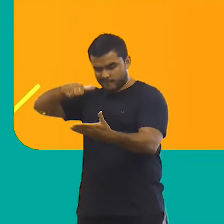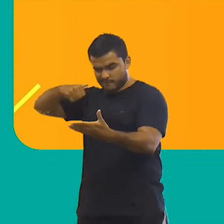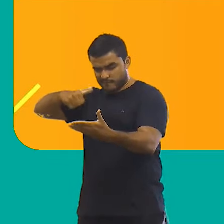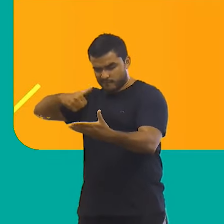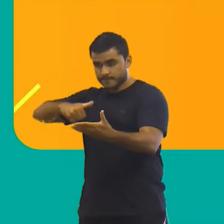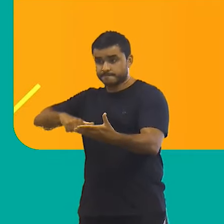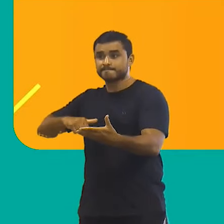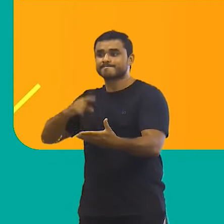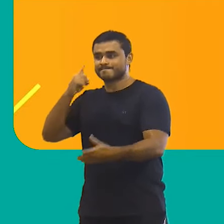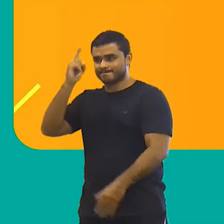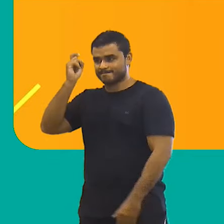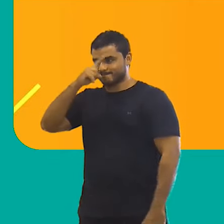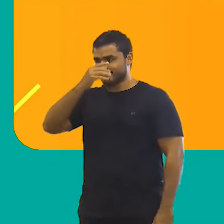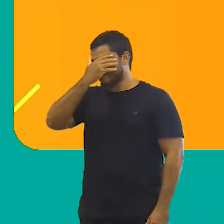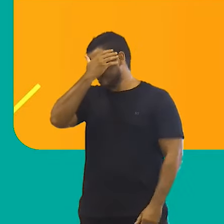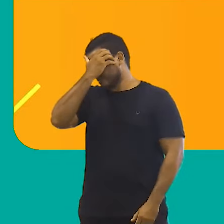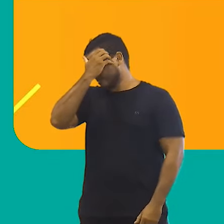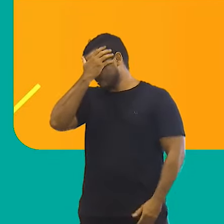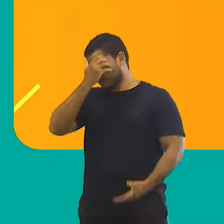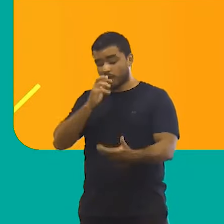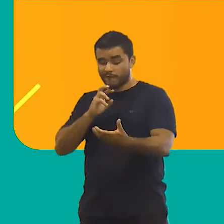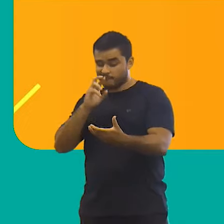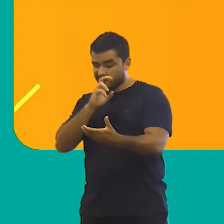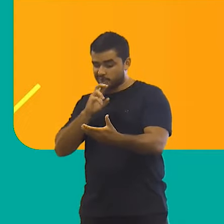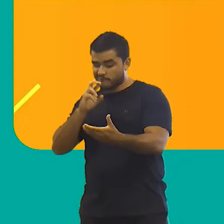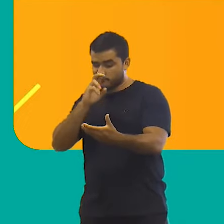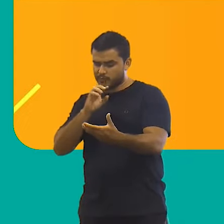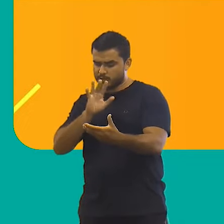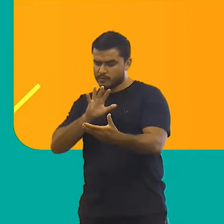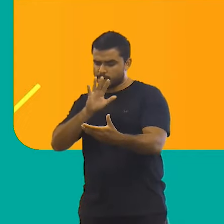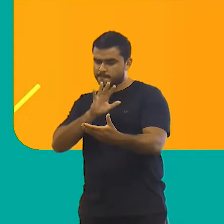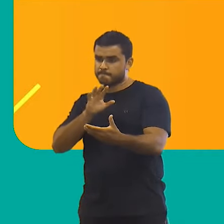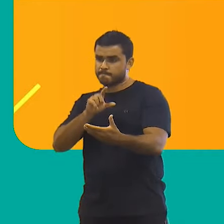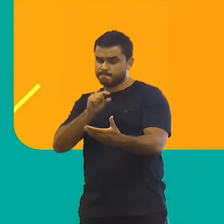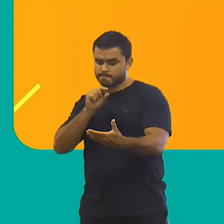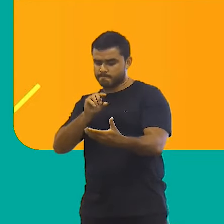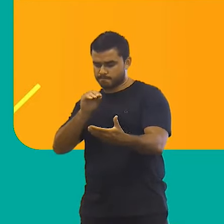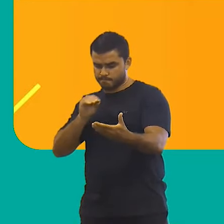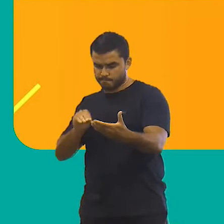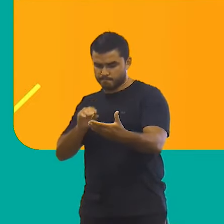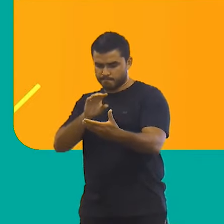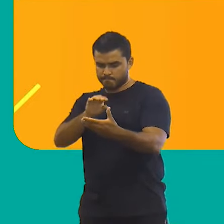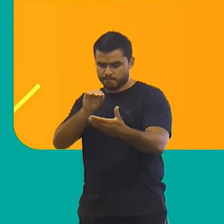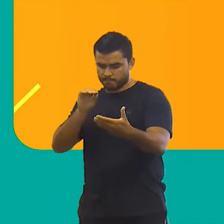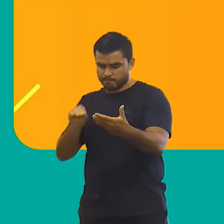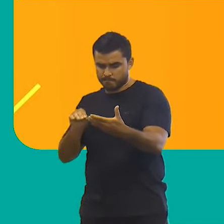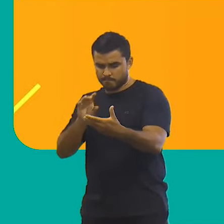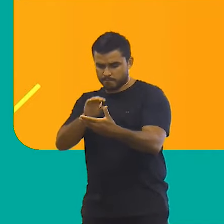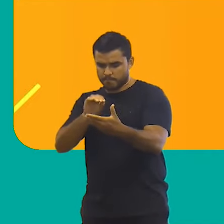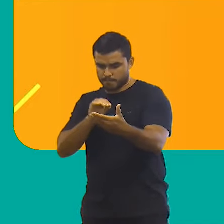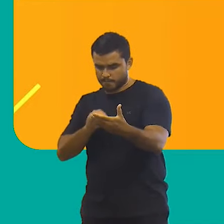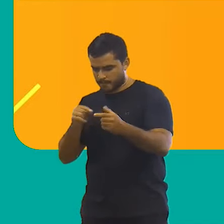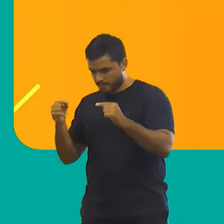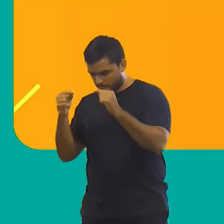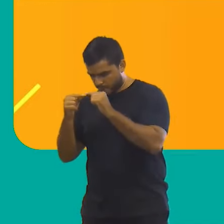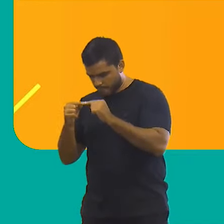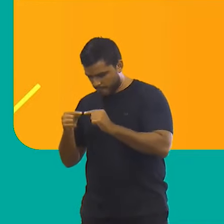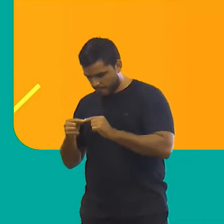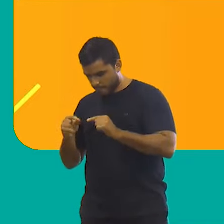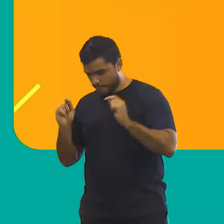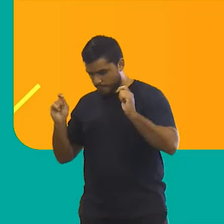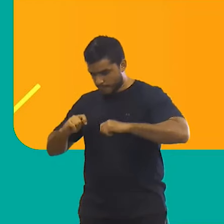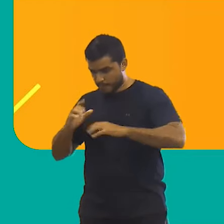analisar eu tenho medo. Porque quando eu vou analisar, eu tenho que identificar. Depois de identificar, eu tenho que fazer o quê? Relacionar. E depois de